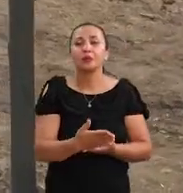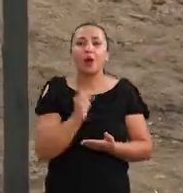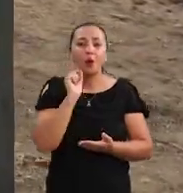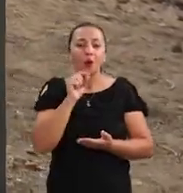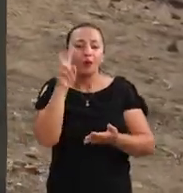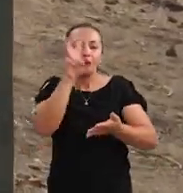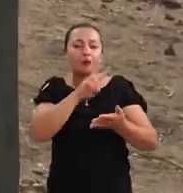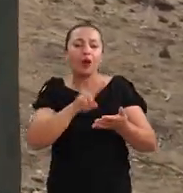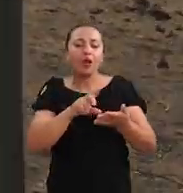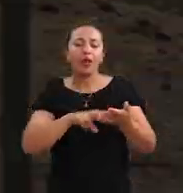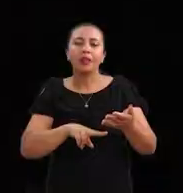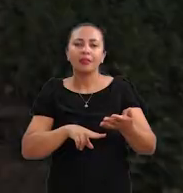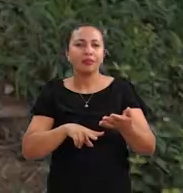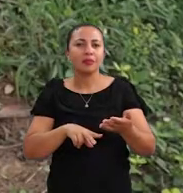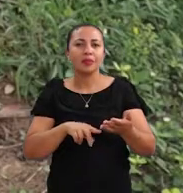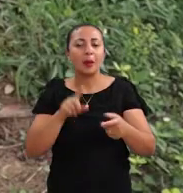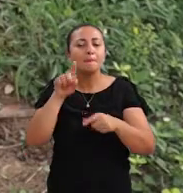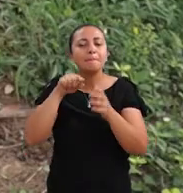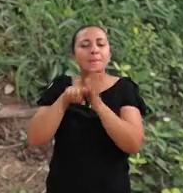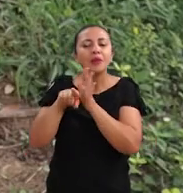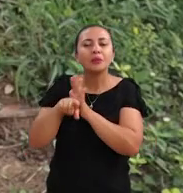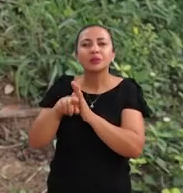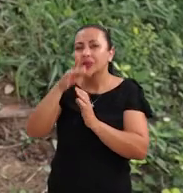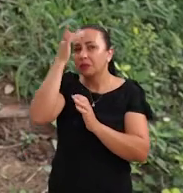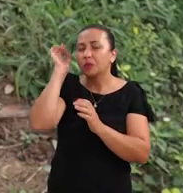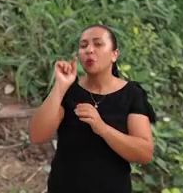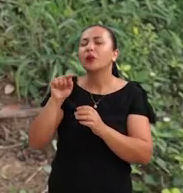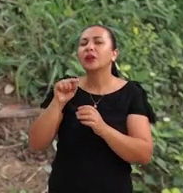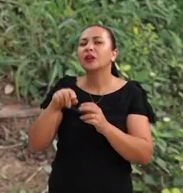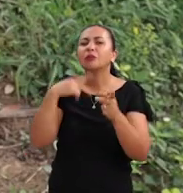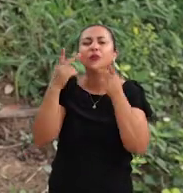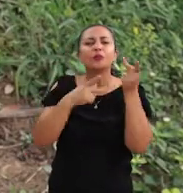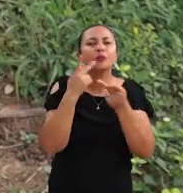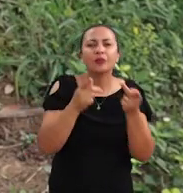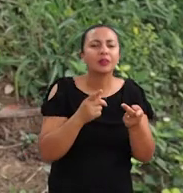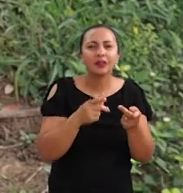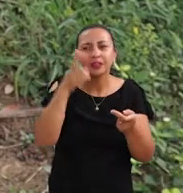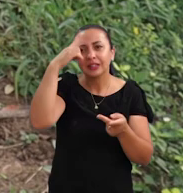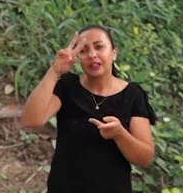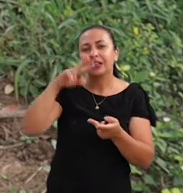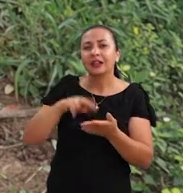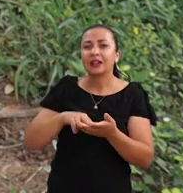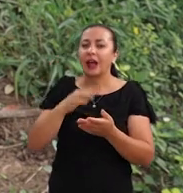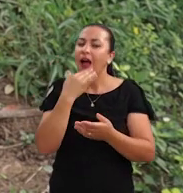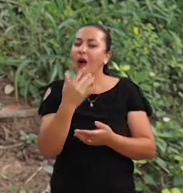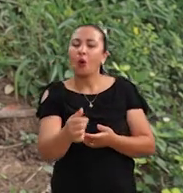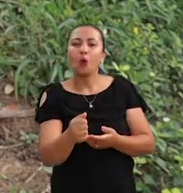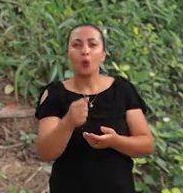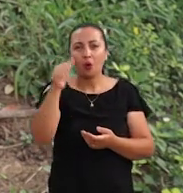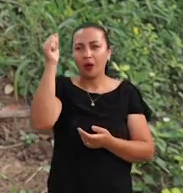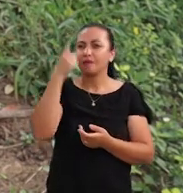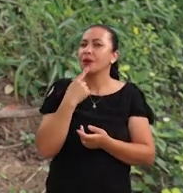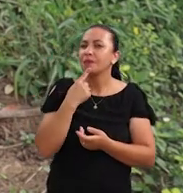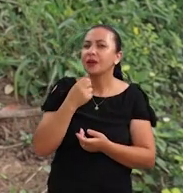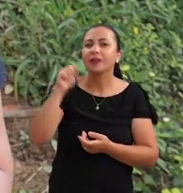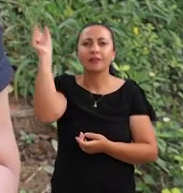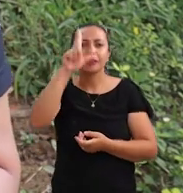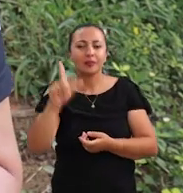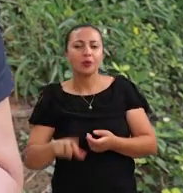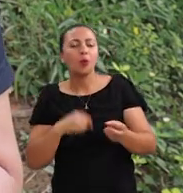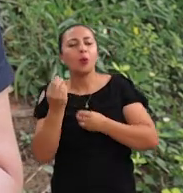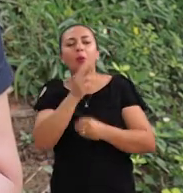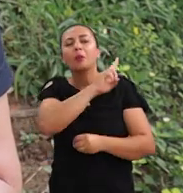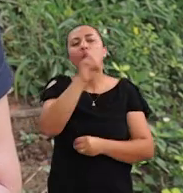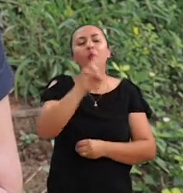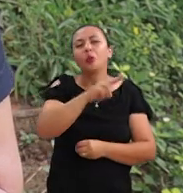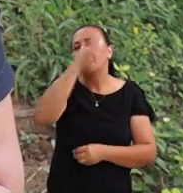solicitava, né, o que foi lido, e perguntava ao praticante o que foi dito, se a cor era vermelha, se era azul,